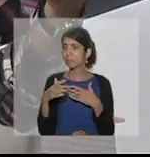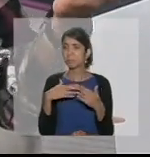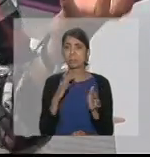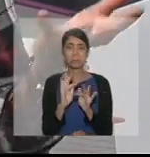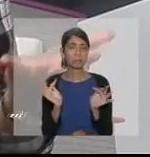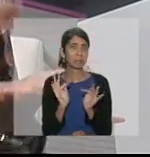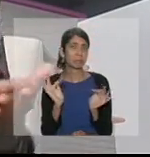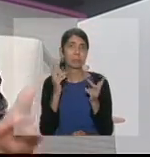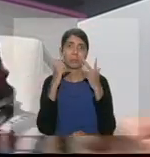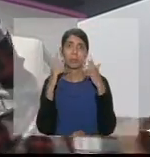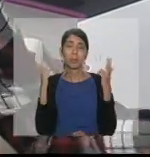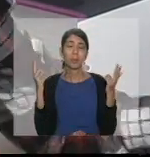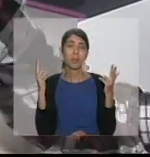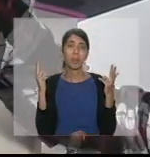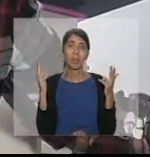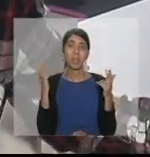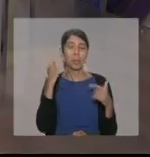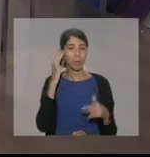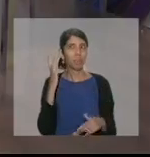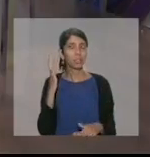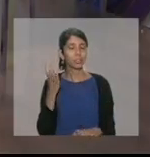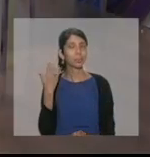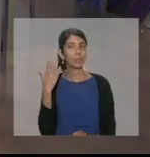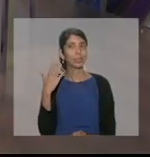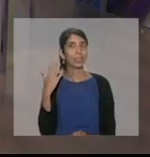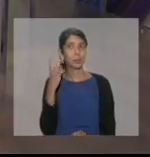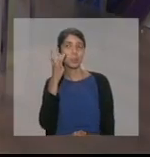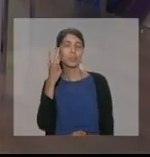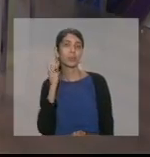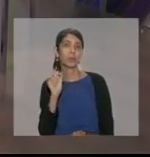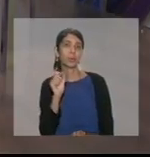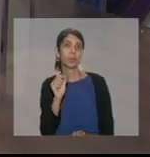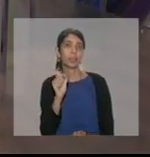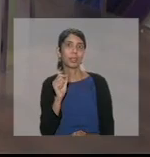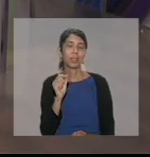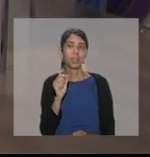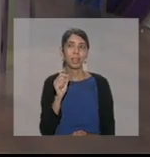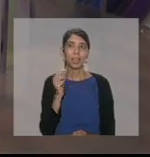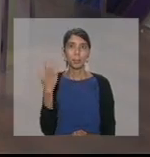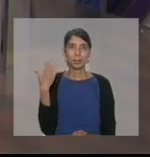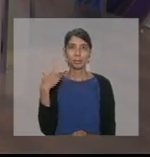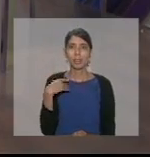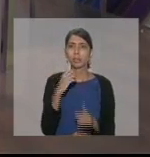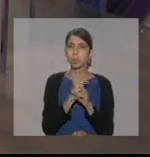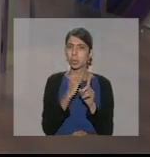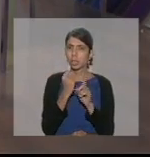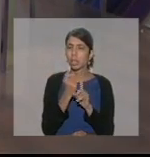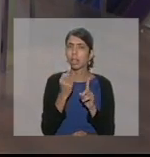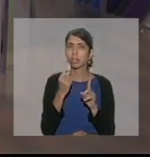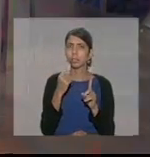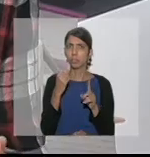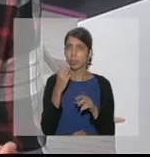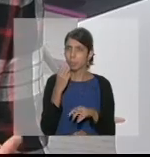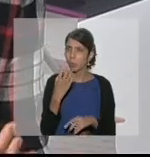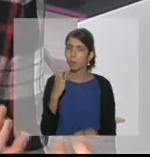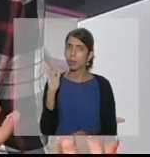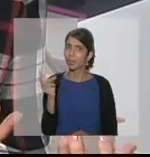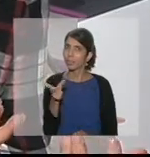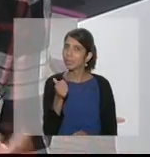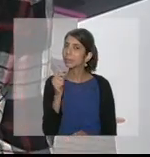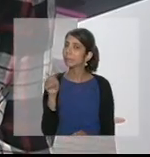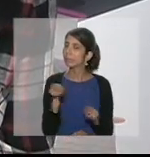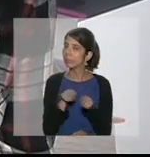Não tinha. Mas eu acho que a gente tinha uma vantagem naquela época, Babi. As mídias sociais, elas são maravilhosas, mas elas também